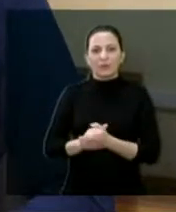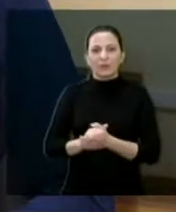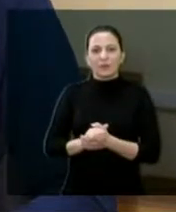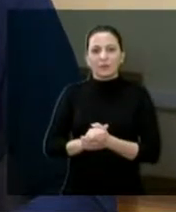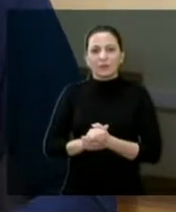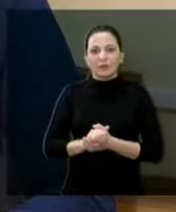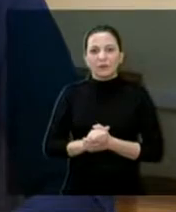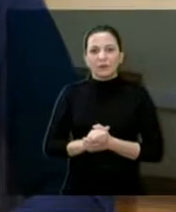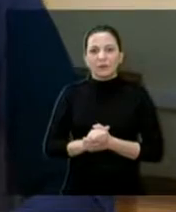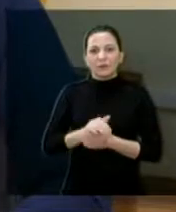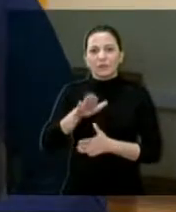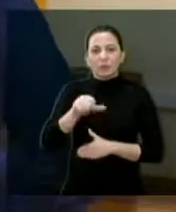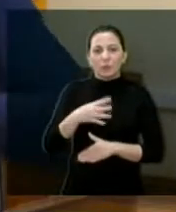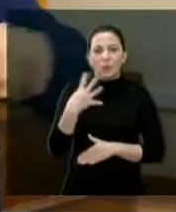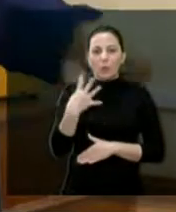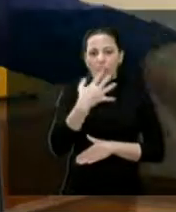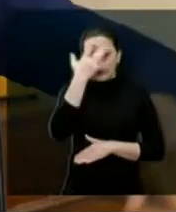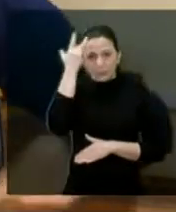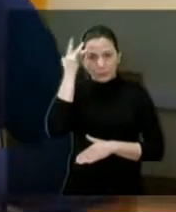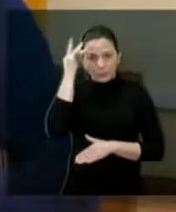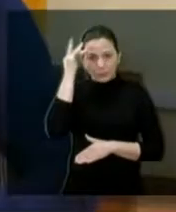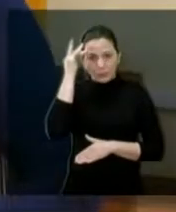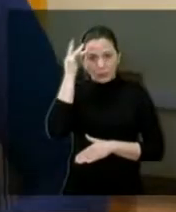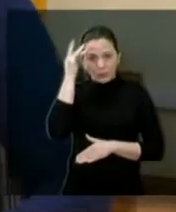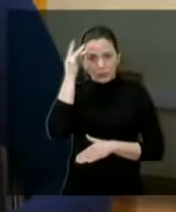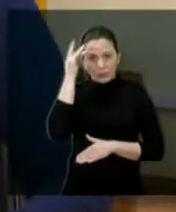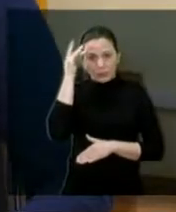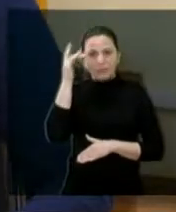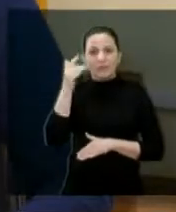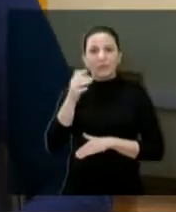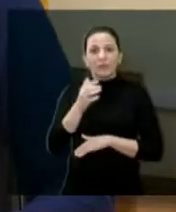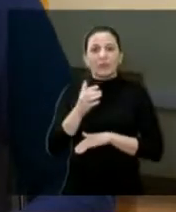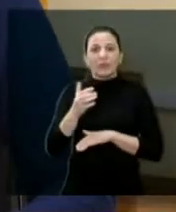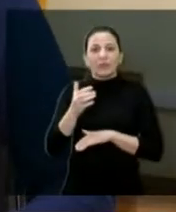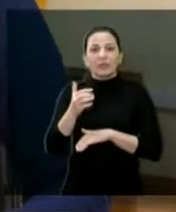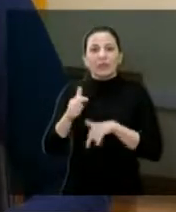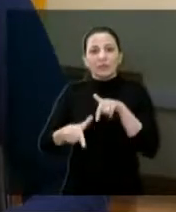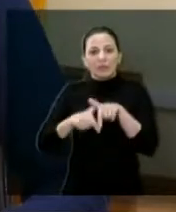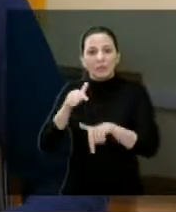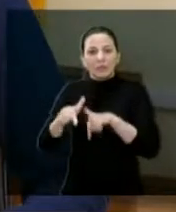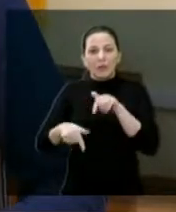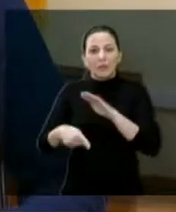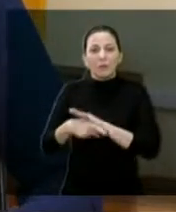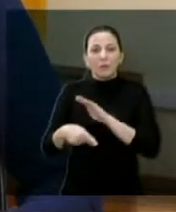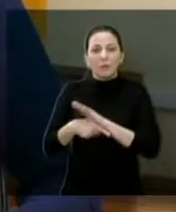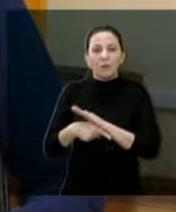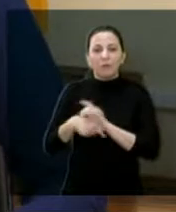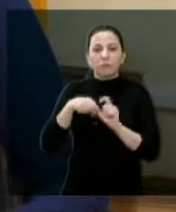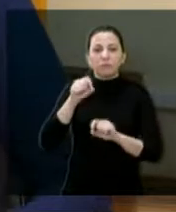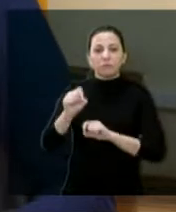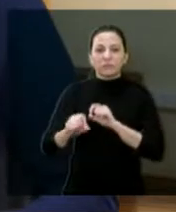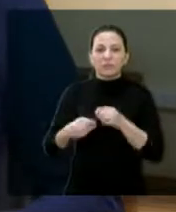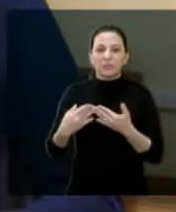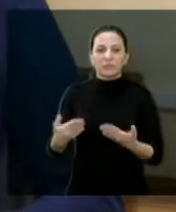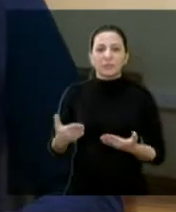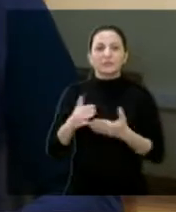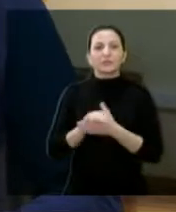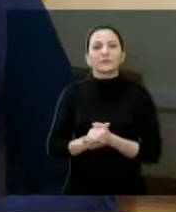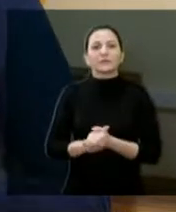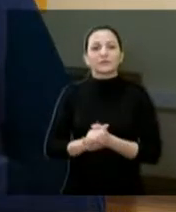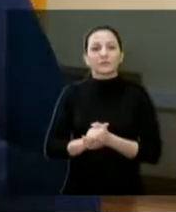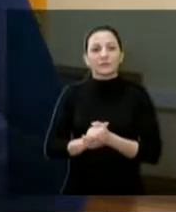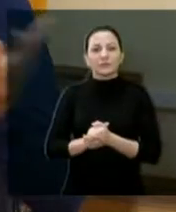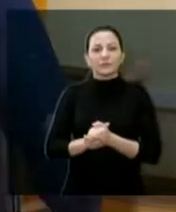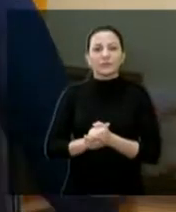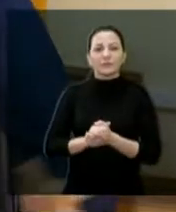chamou os 4 caras lá que faziam parte da coisa de Linotipo, botou eles dentro do carro e falou, onde o senhor vai, doutor? Vem cá, vocês querem o 13º? Vamos lá. Os